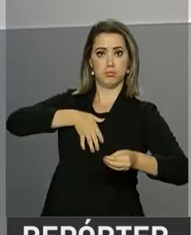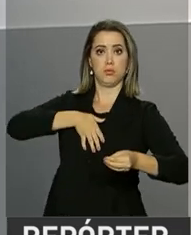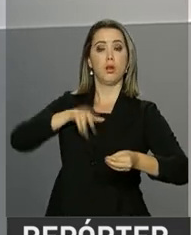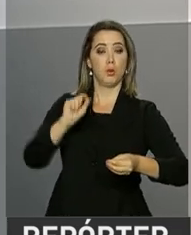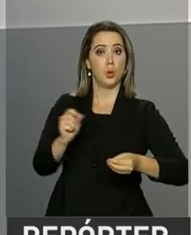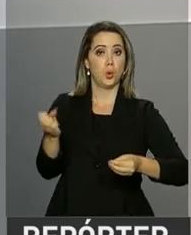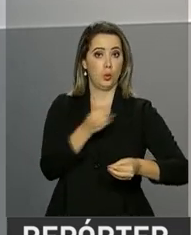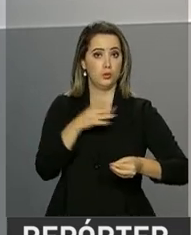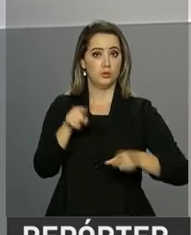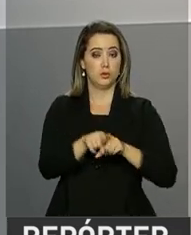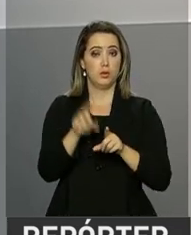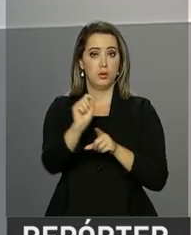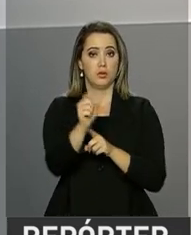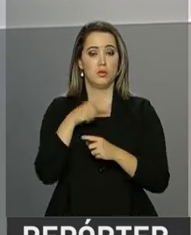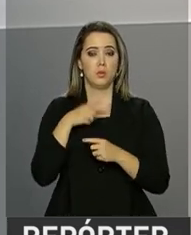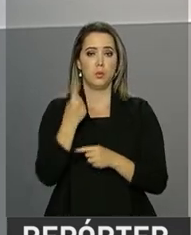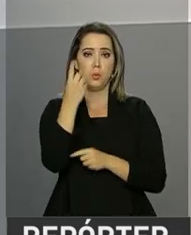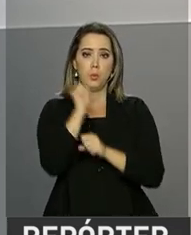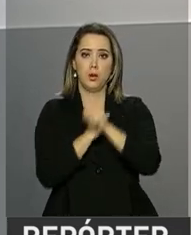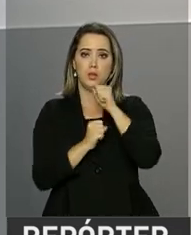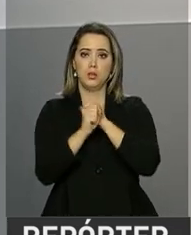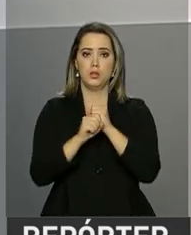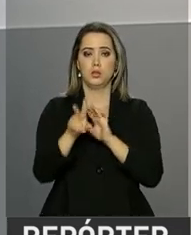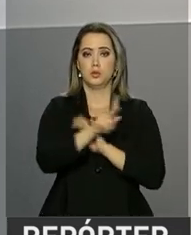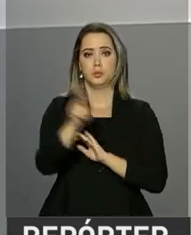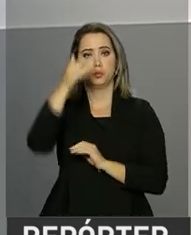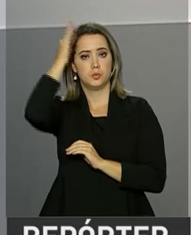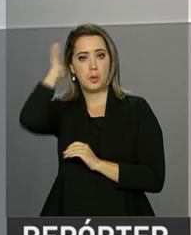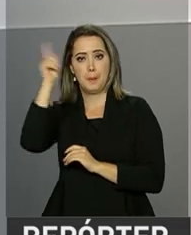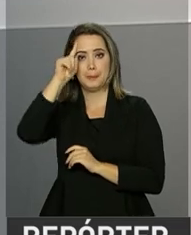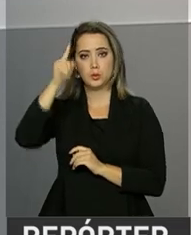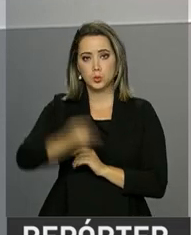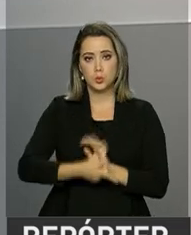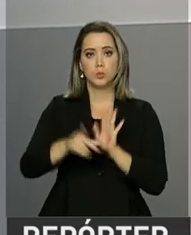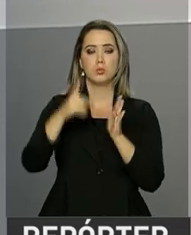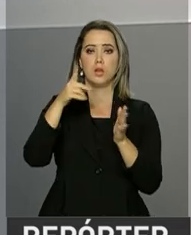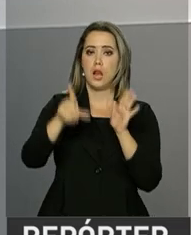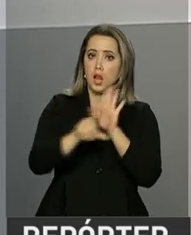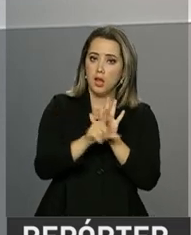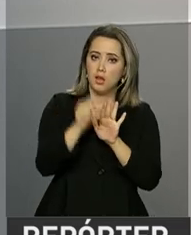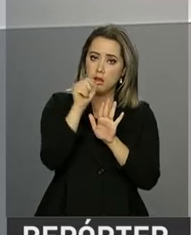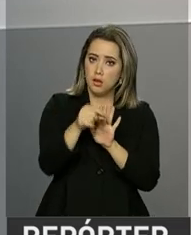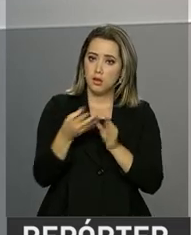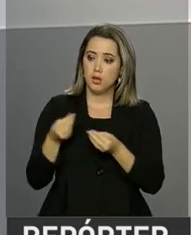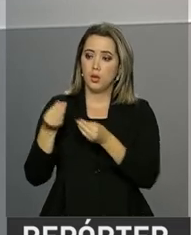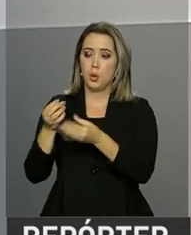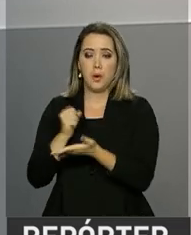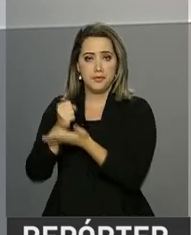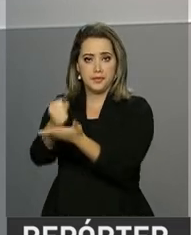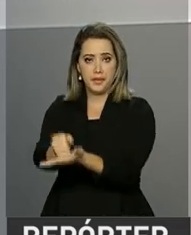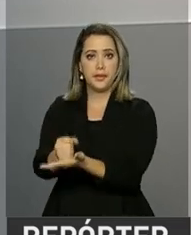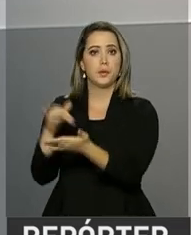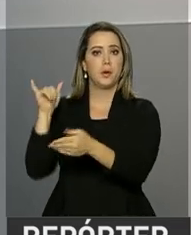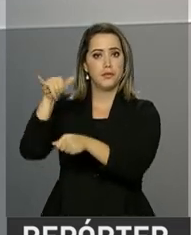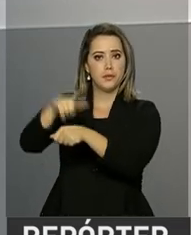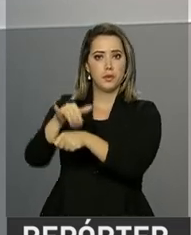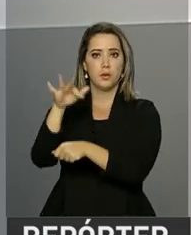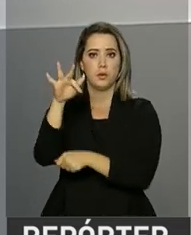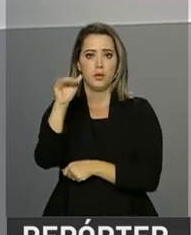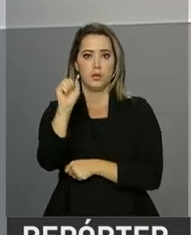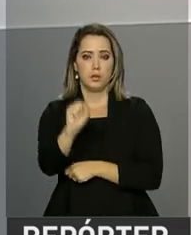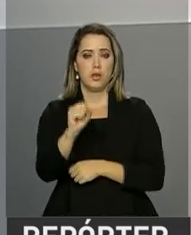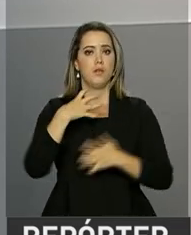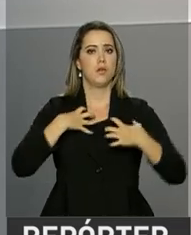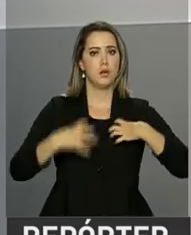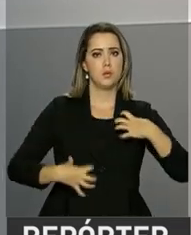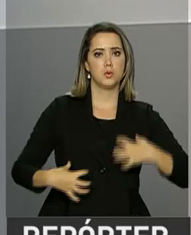presidente Michel Temer assinou o Decreto que determina a disponibilidade de aviões da FAB para transporte de órgãos tecidos e